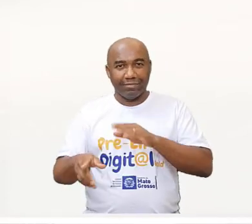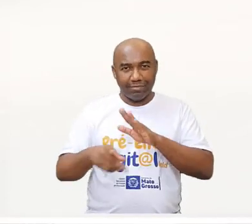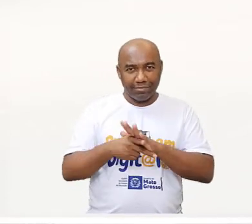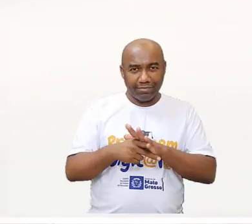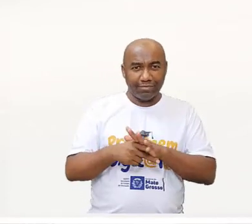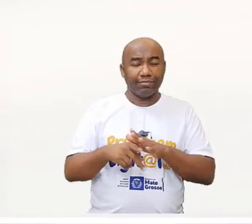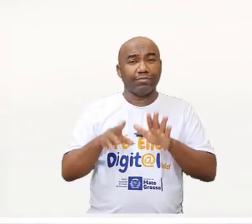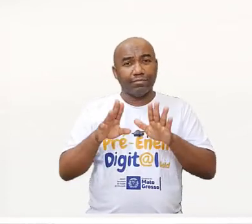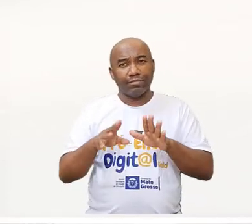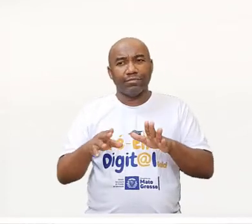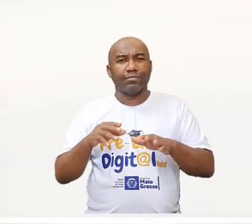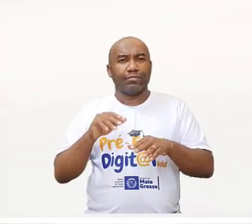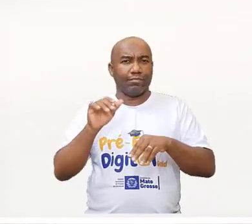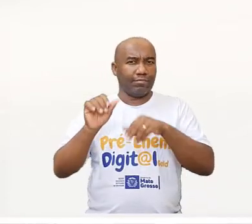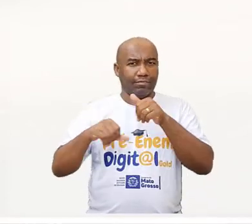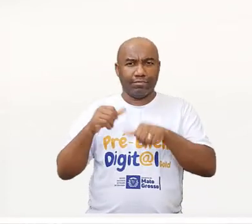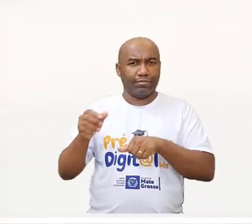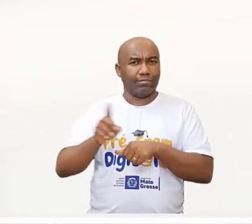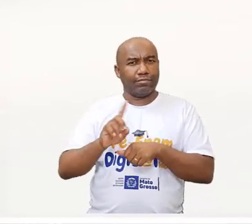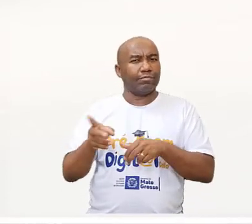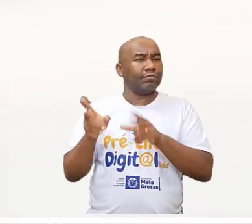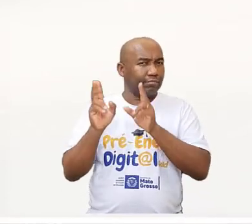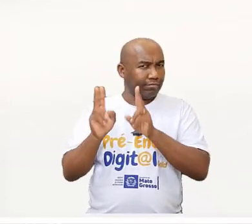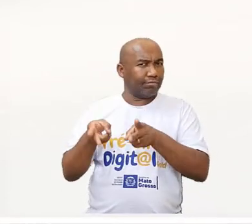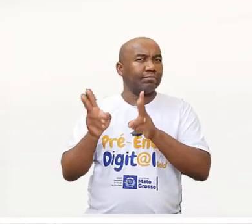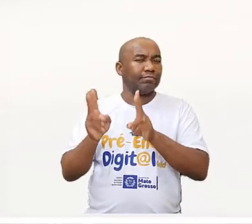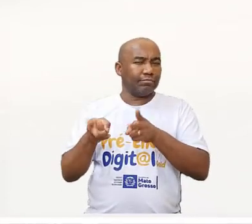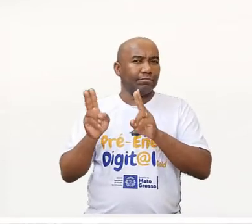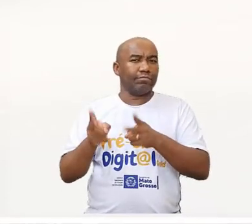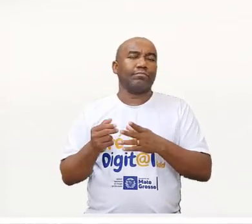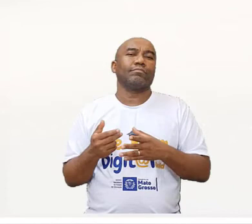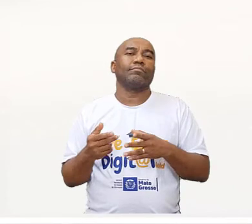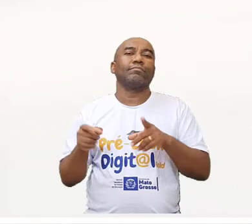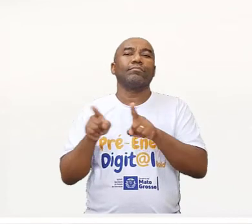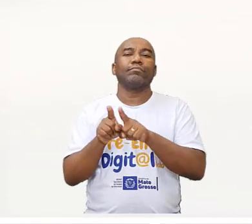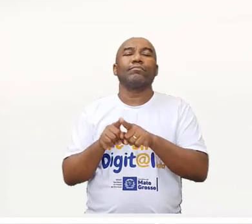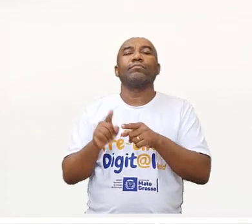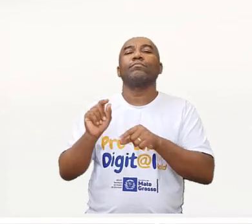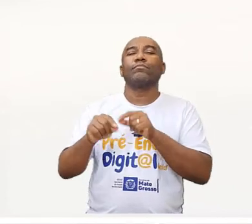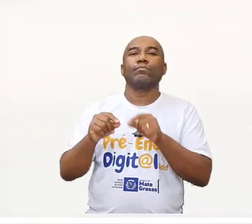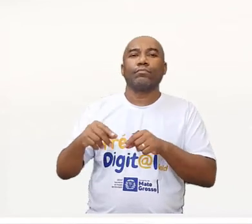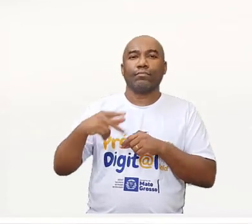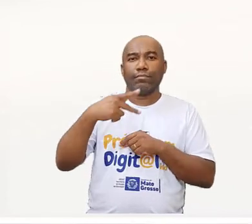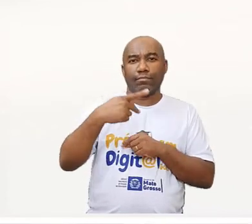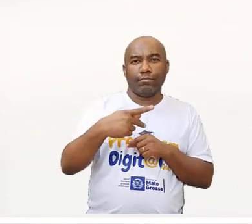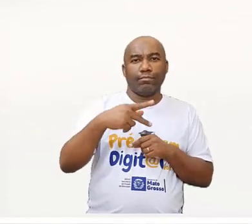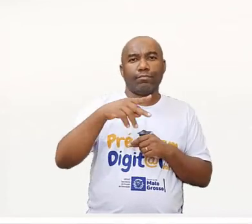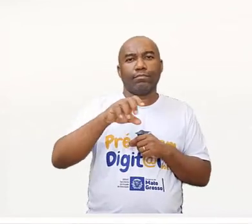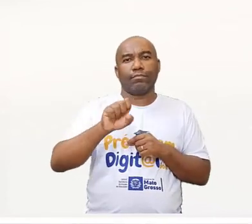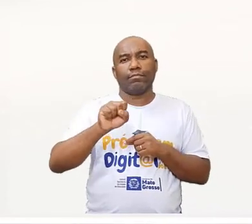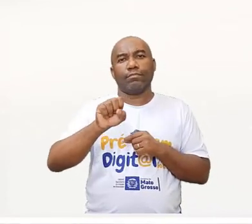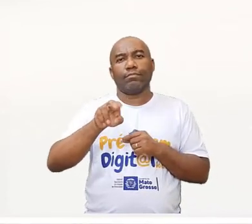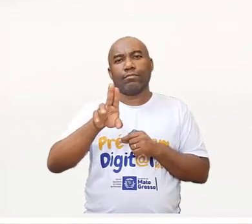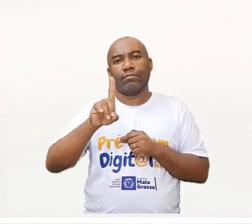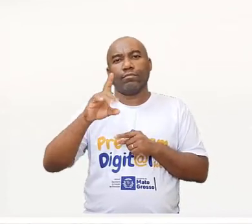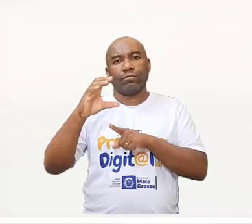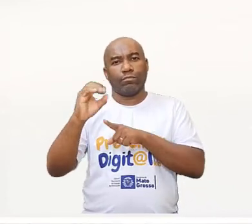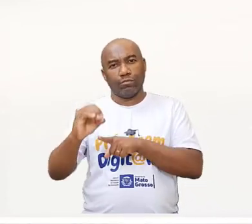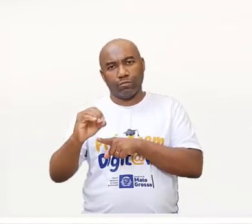composta, mas ela não varia, ela permanece com o seu radical. Era um pseudo-médico, era uma